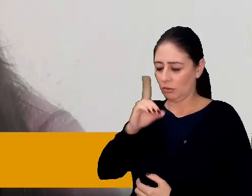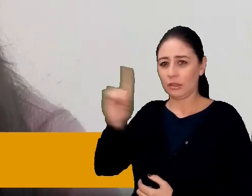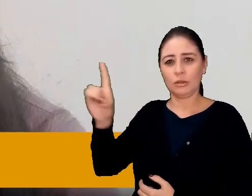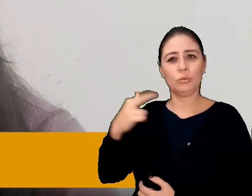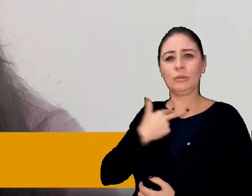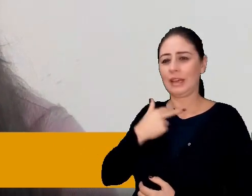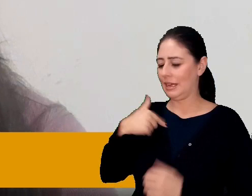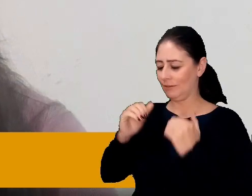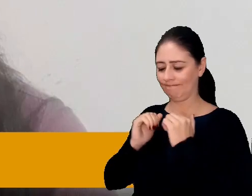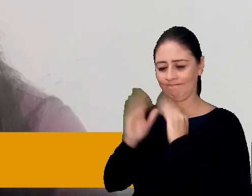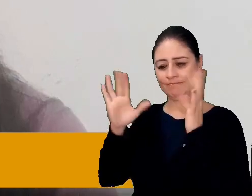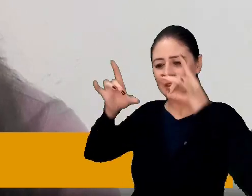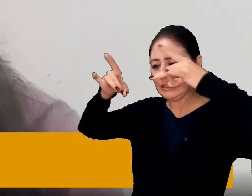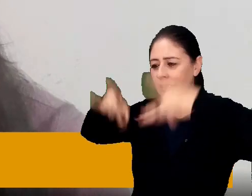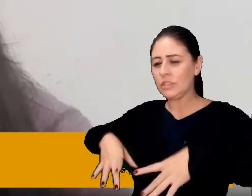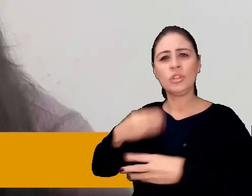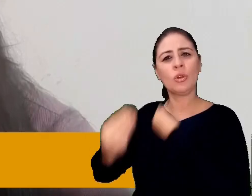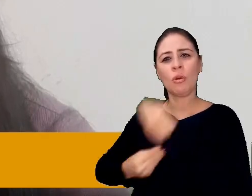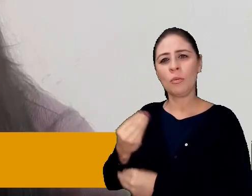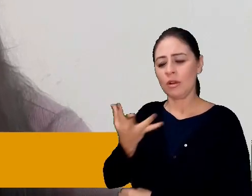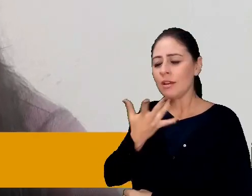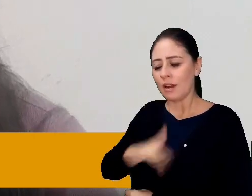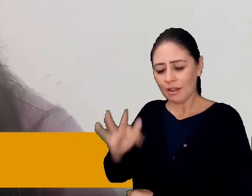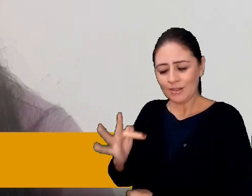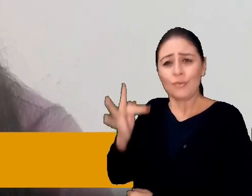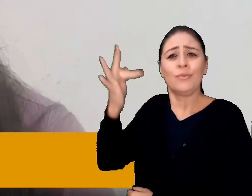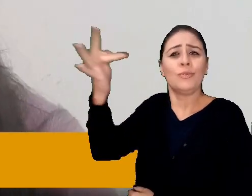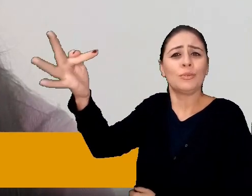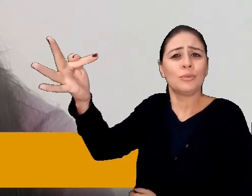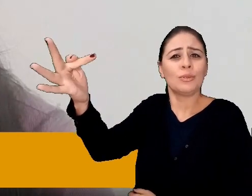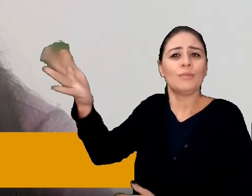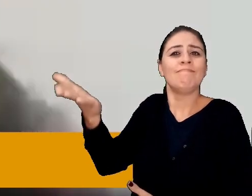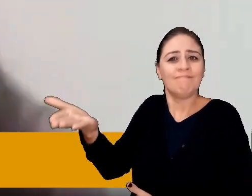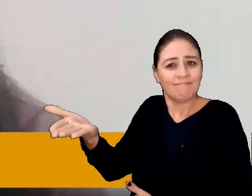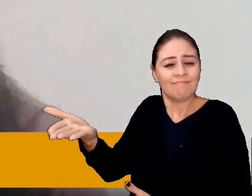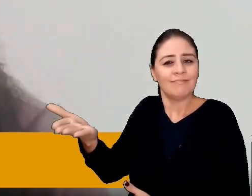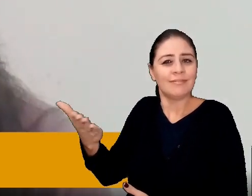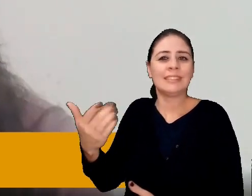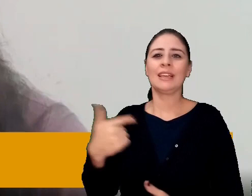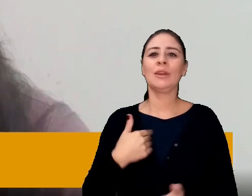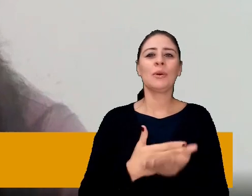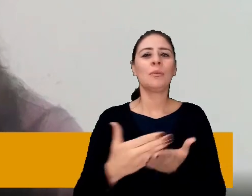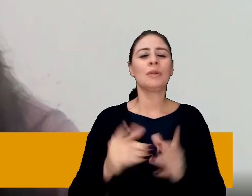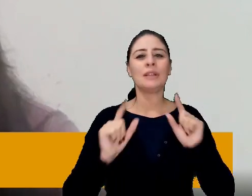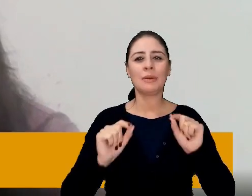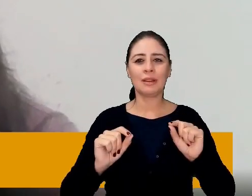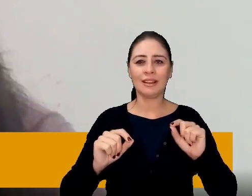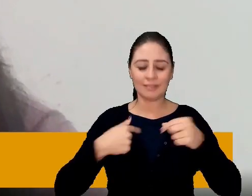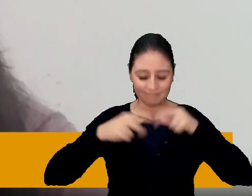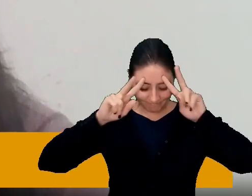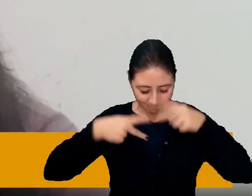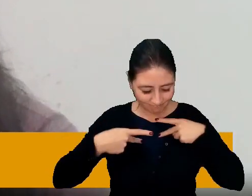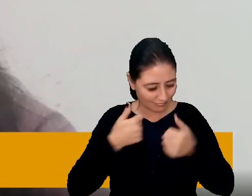Deus, eu não posso desistir. O que vai ser, né? Tipo, dessas crianças da nova geração. Aí eu